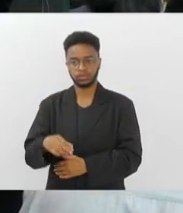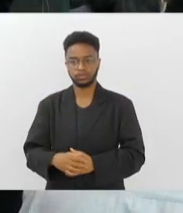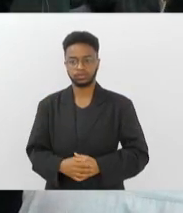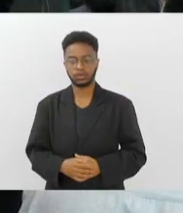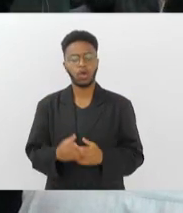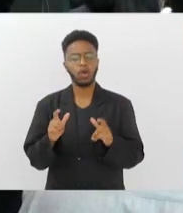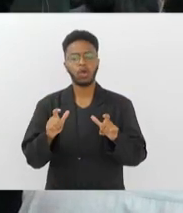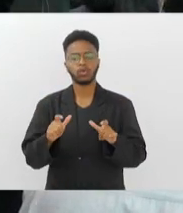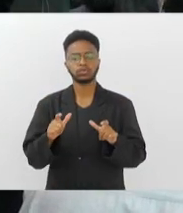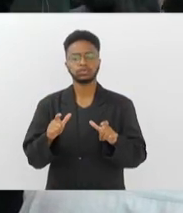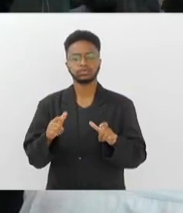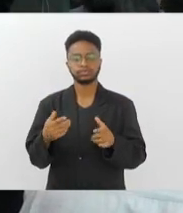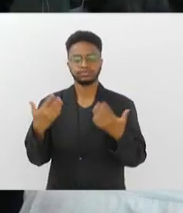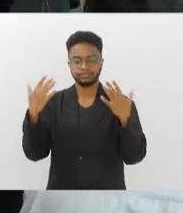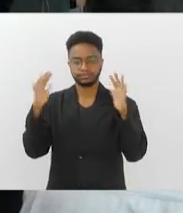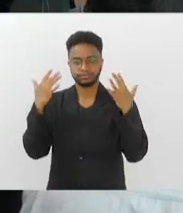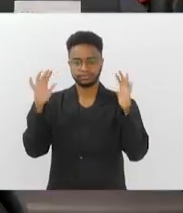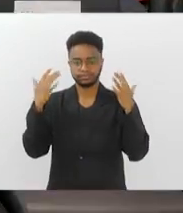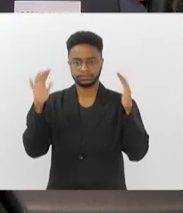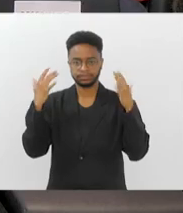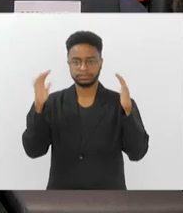Cadê ele?